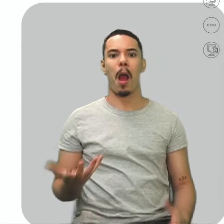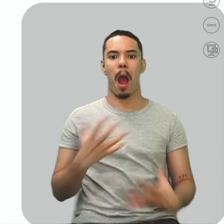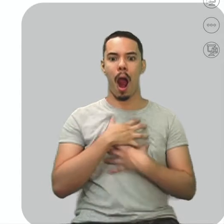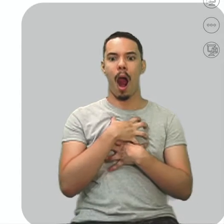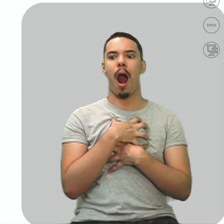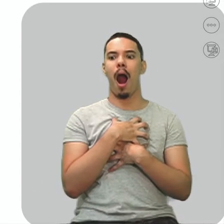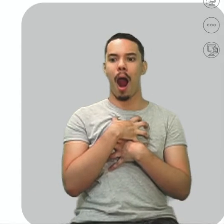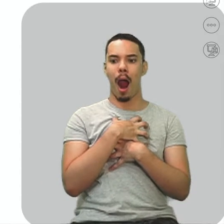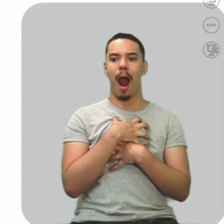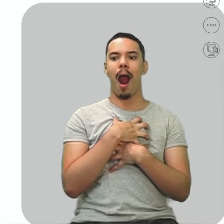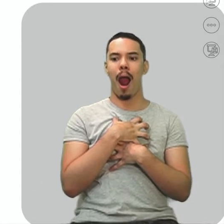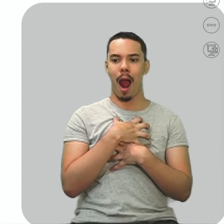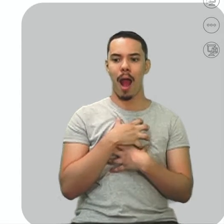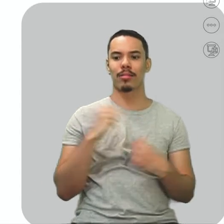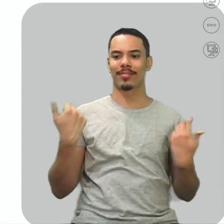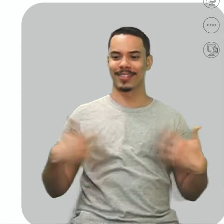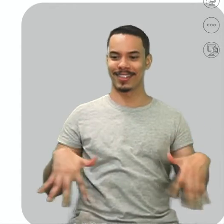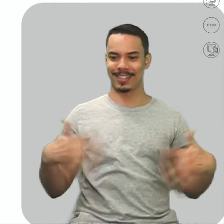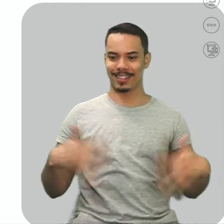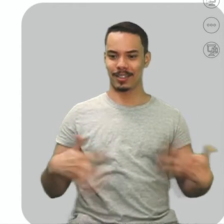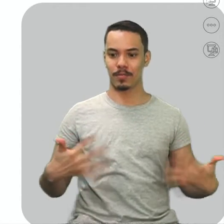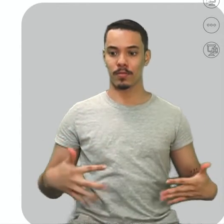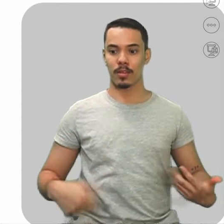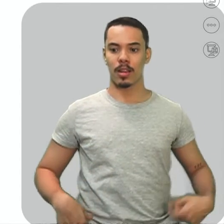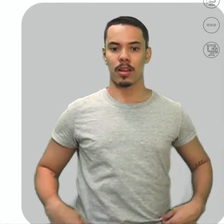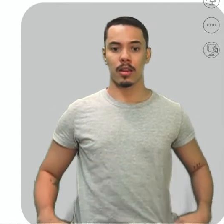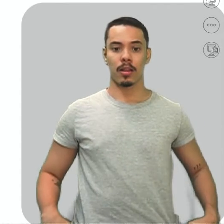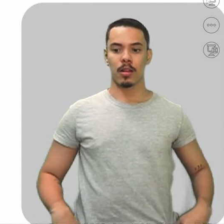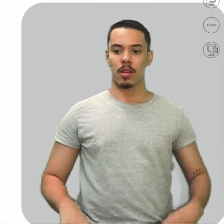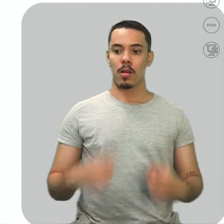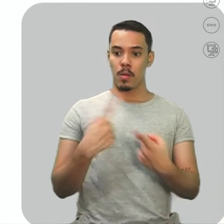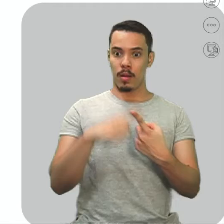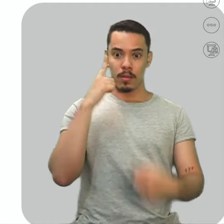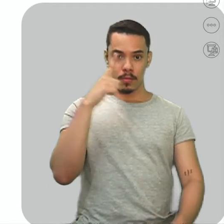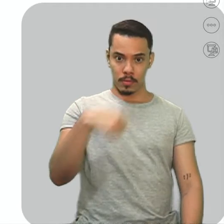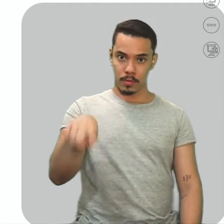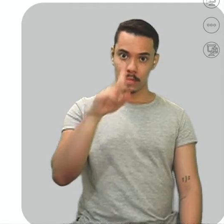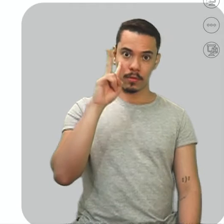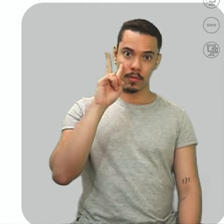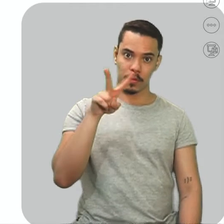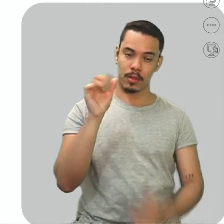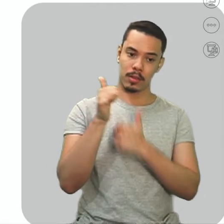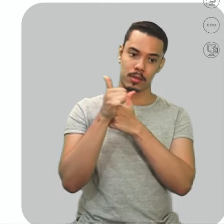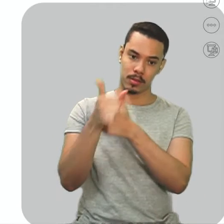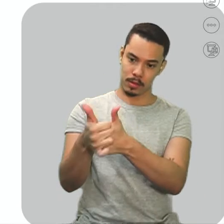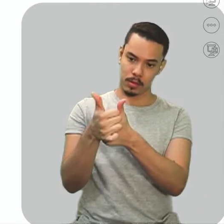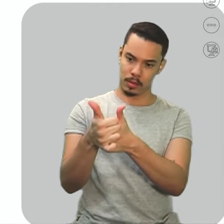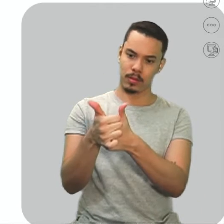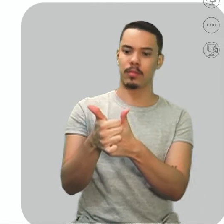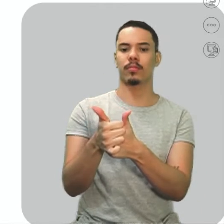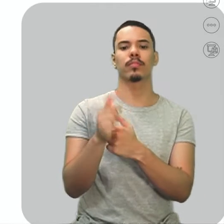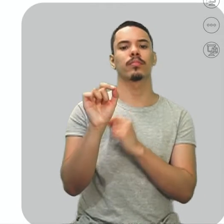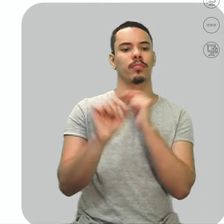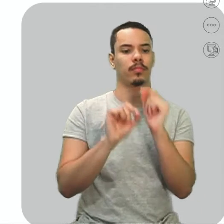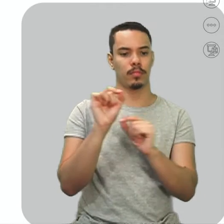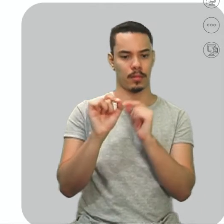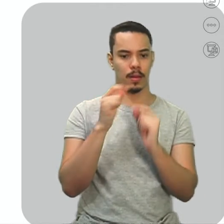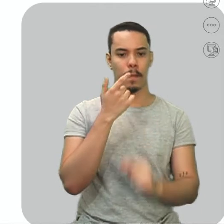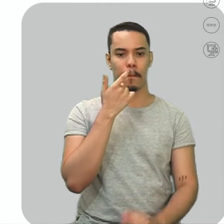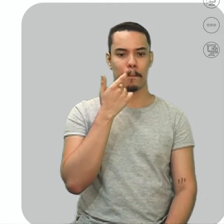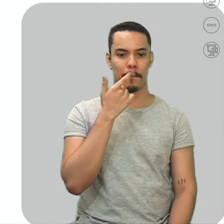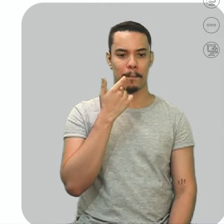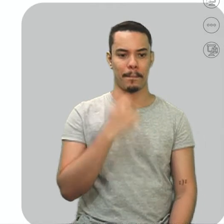fiquei que é isso né aí você vai vir aqui você vai ver logo em seguida aqui